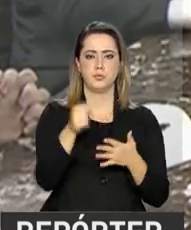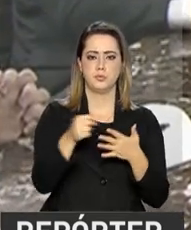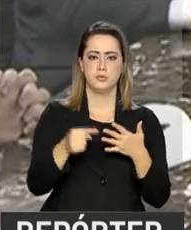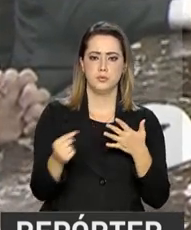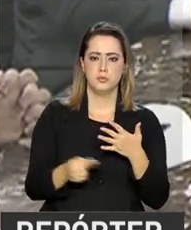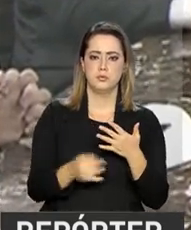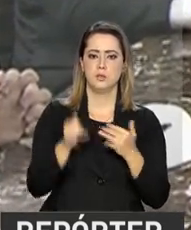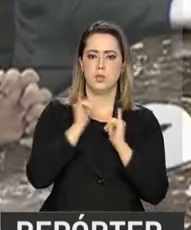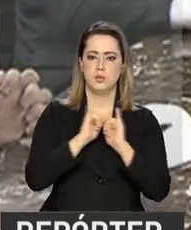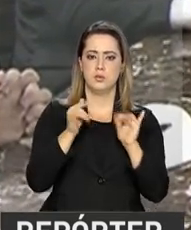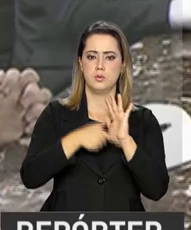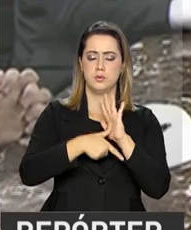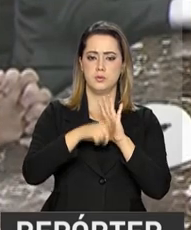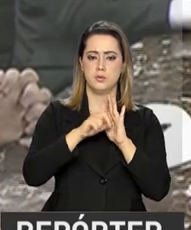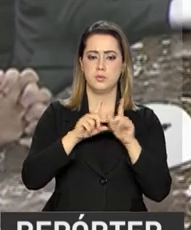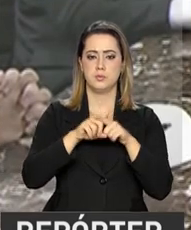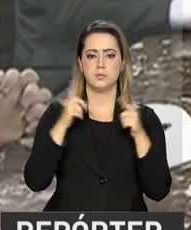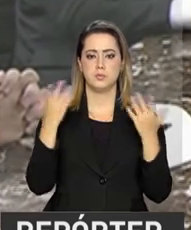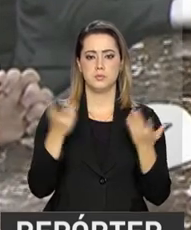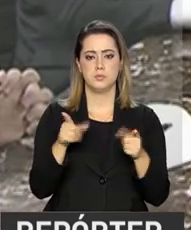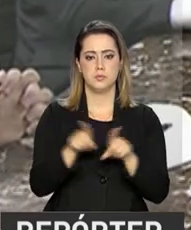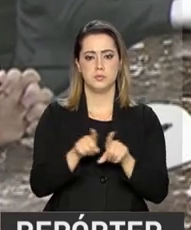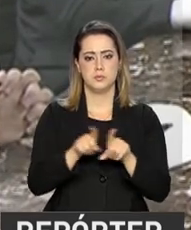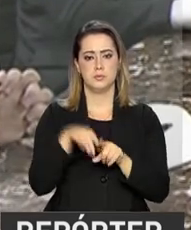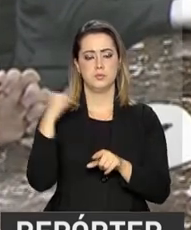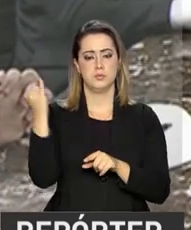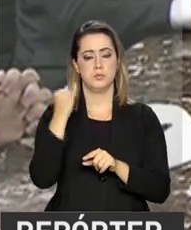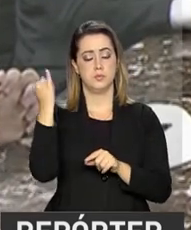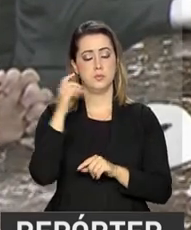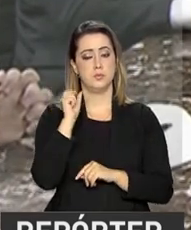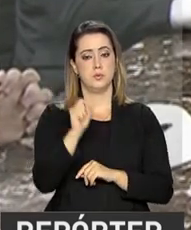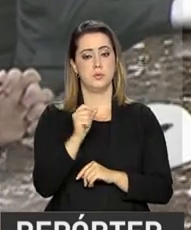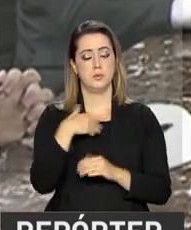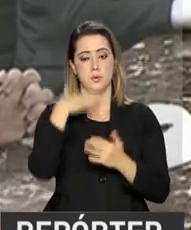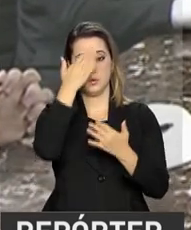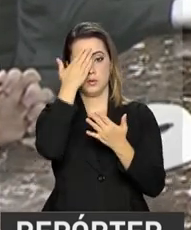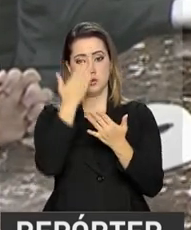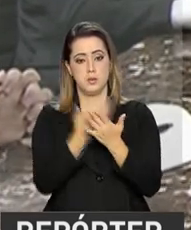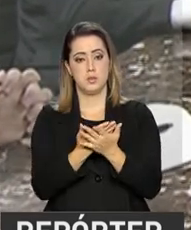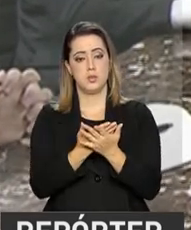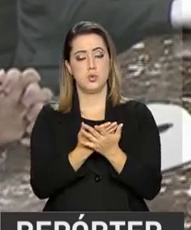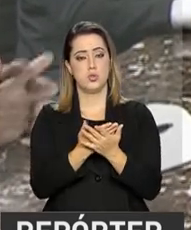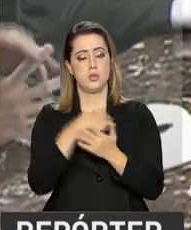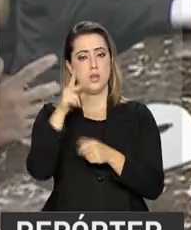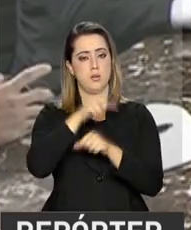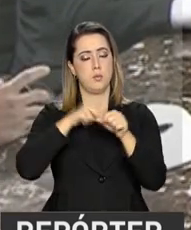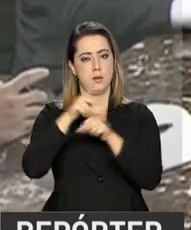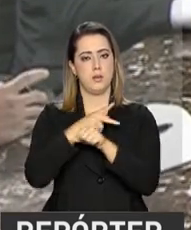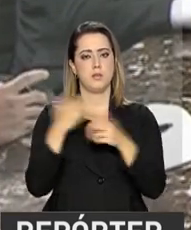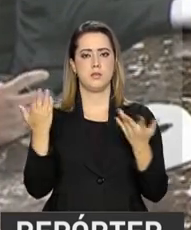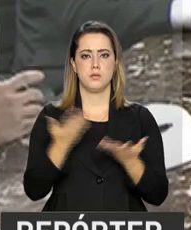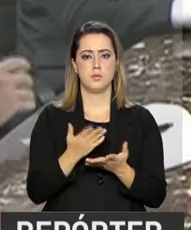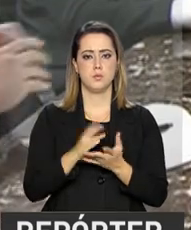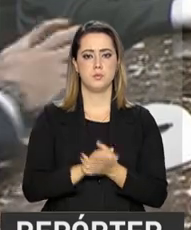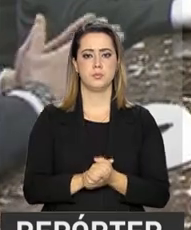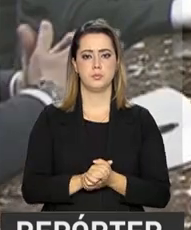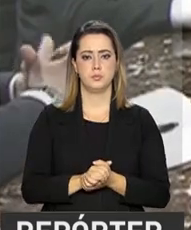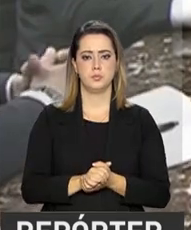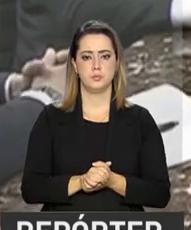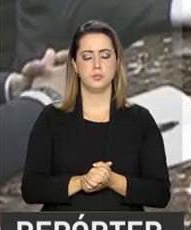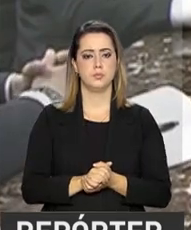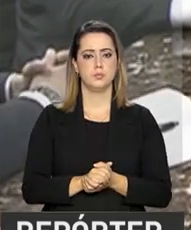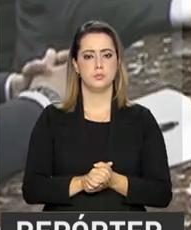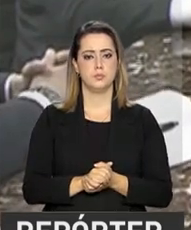anunciaram no passado, né? Mas isso tem também uma significação que é acreditar no país, né? Acreditar no que o país está fazendo.